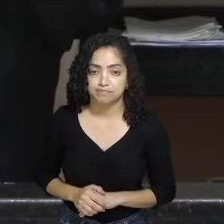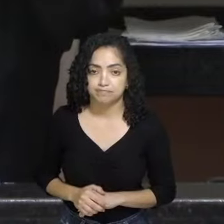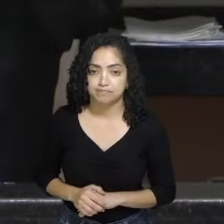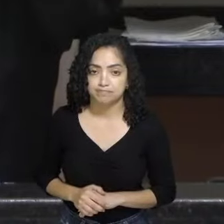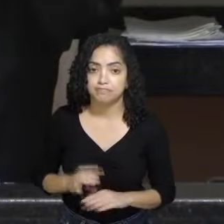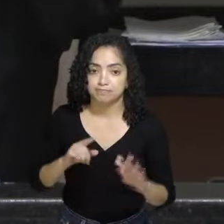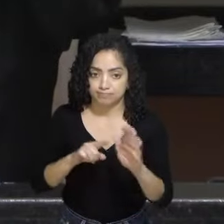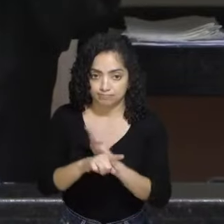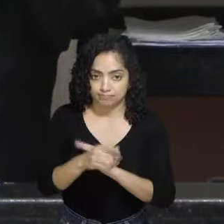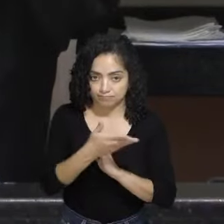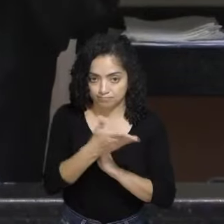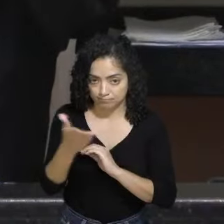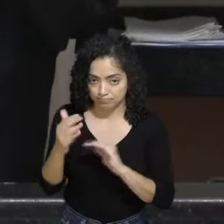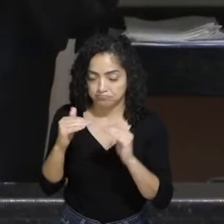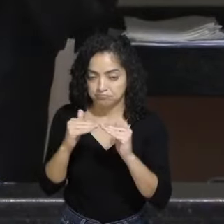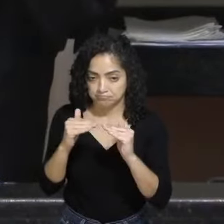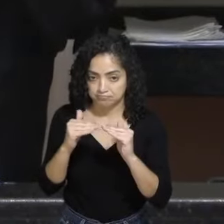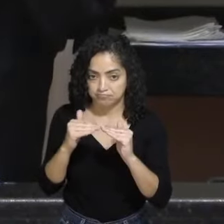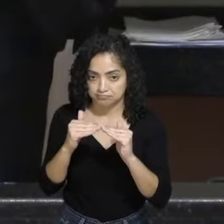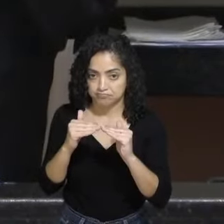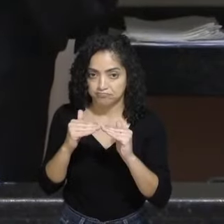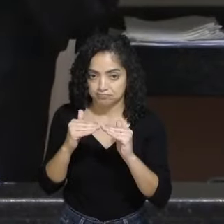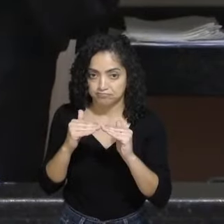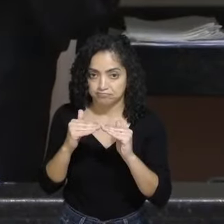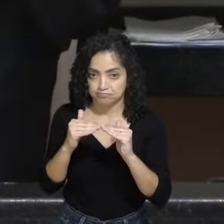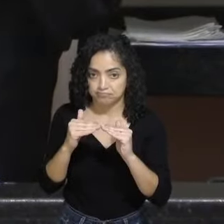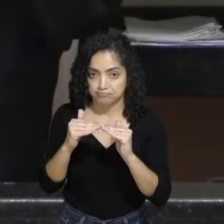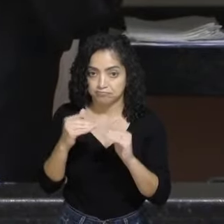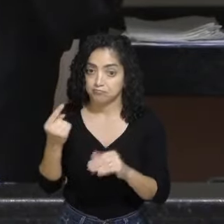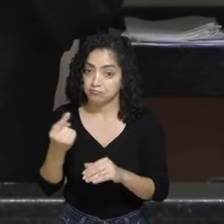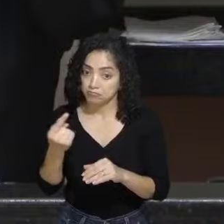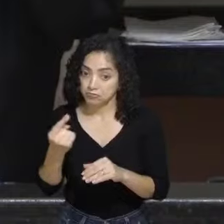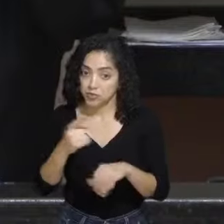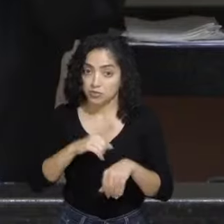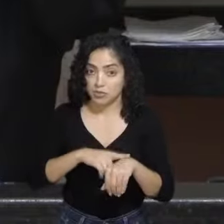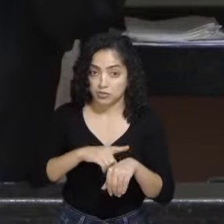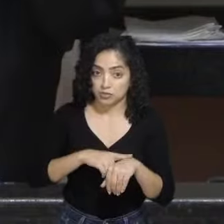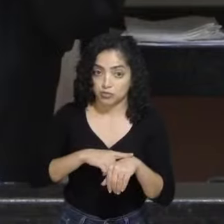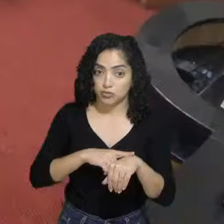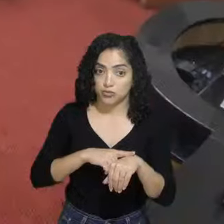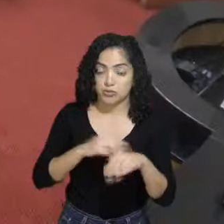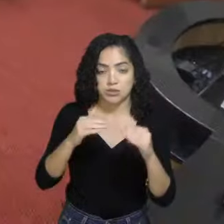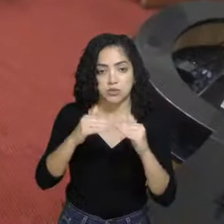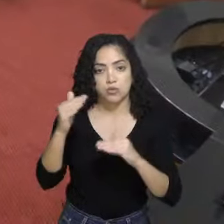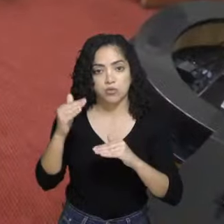Consulto, senhores deputados, se todos concordam em repetir a votação do primeiro turno, os que discordam se manifestem.